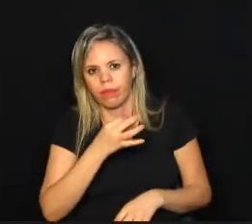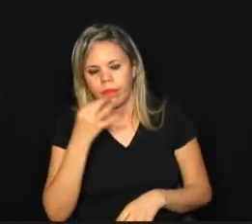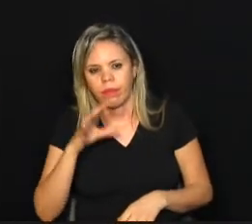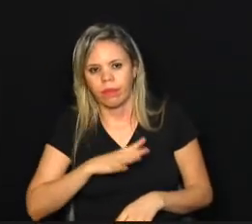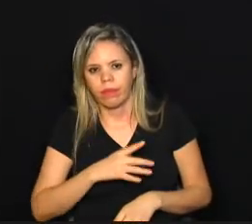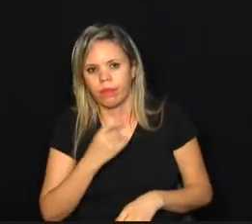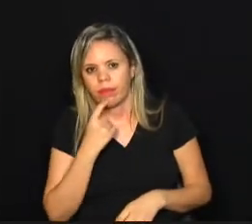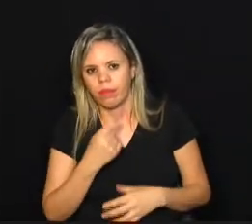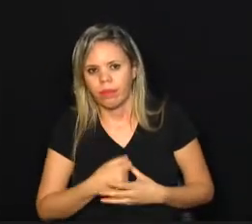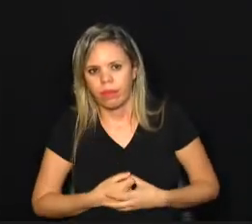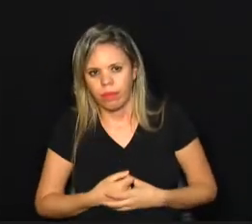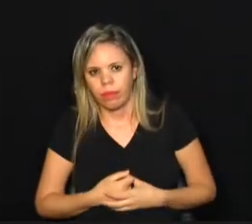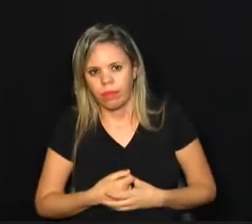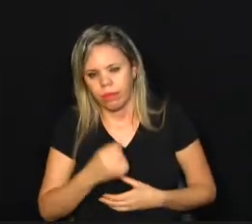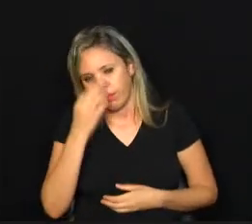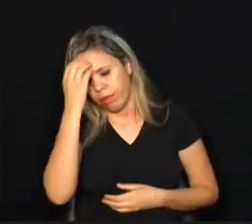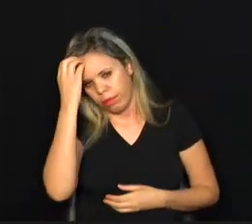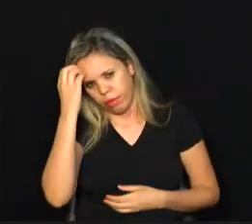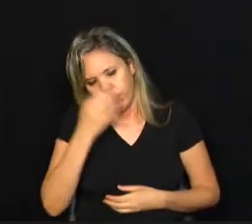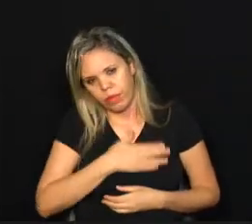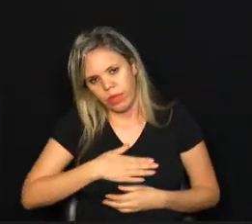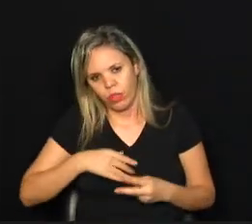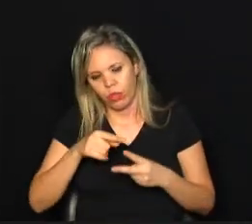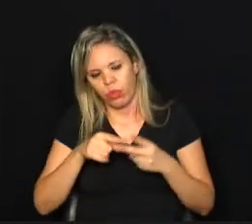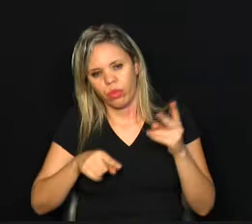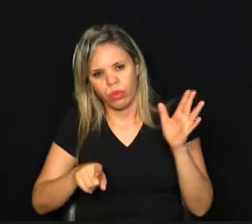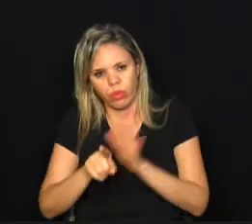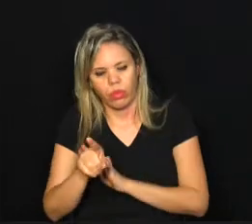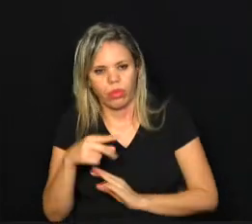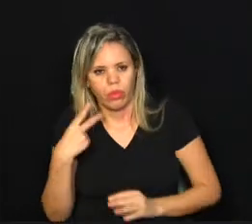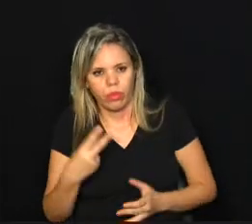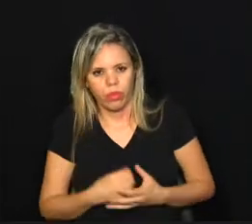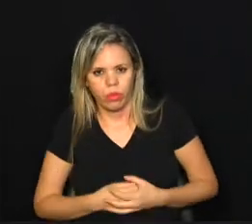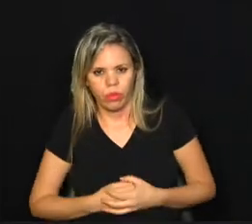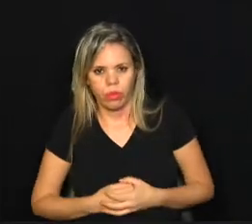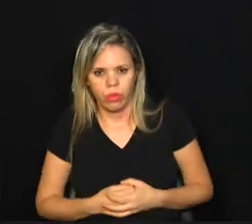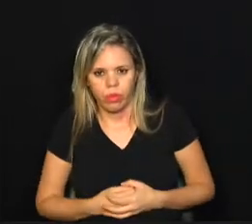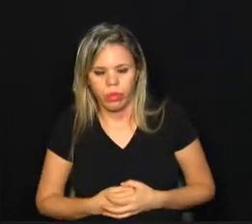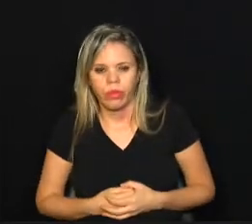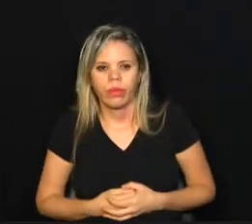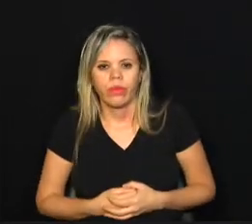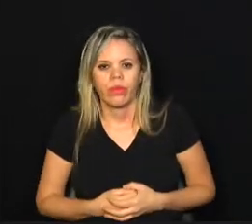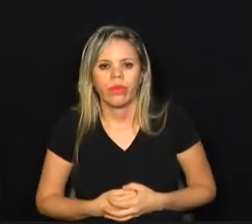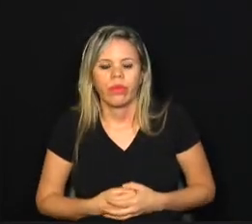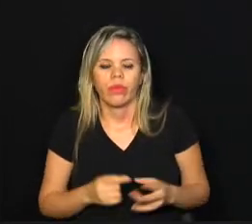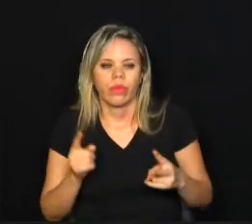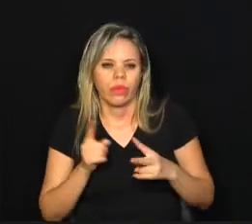de Campinas, né? Eu gostaria de fazer 2 perguntas, vereador.